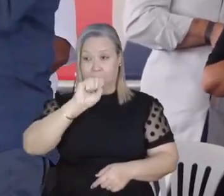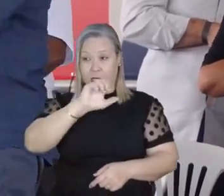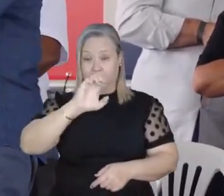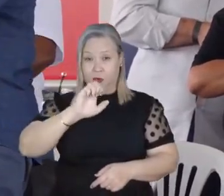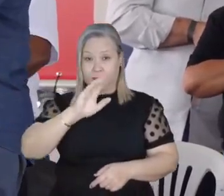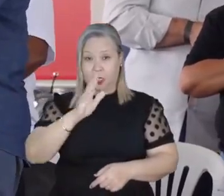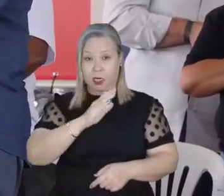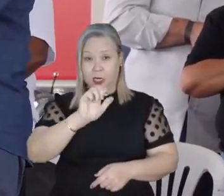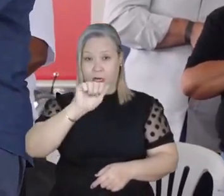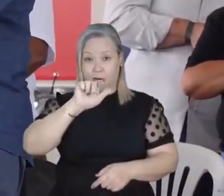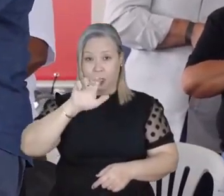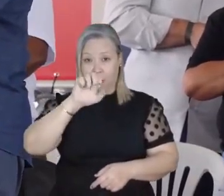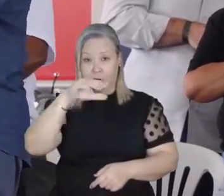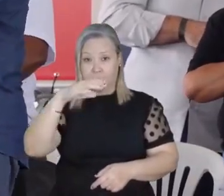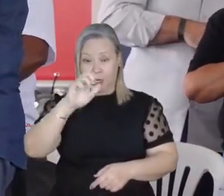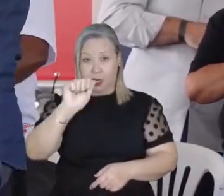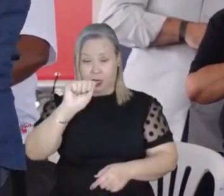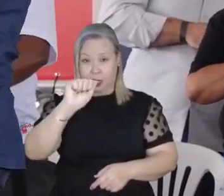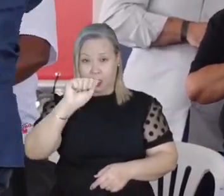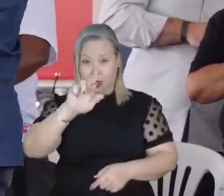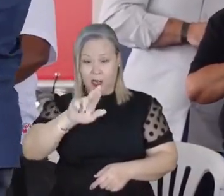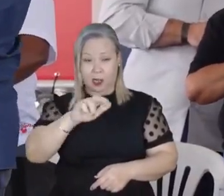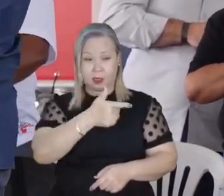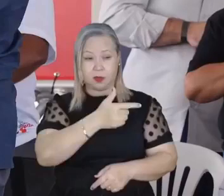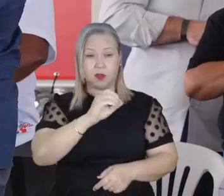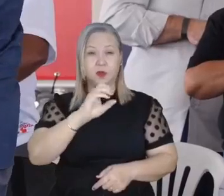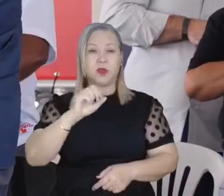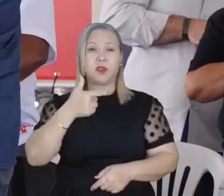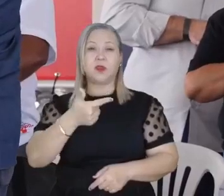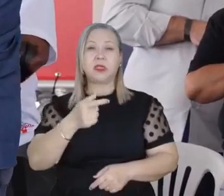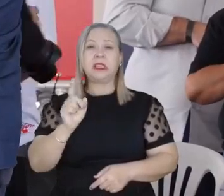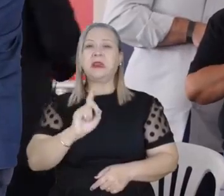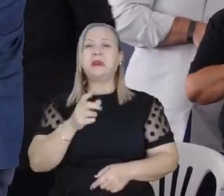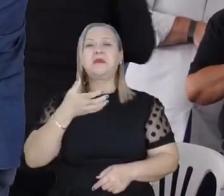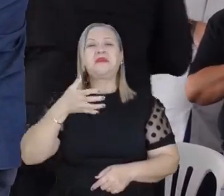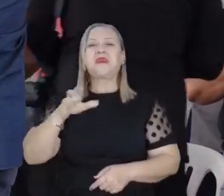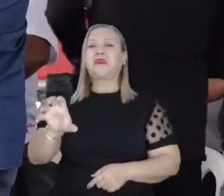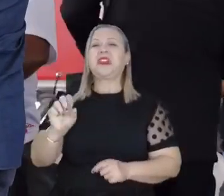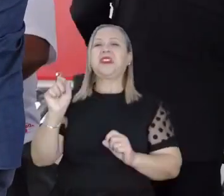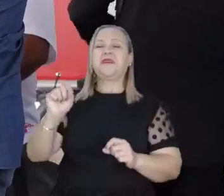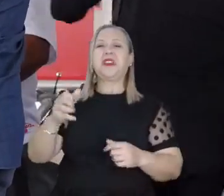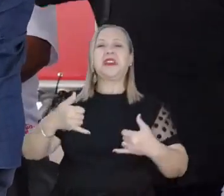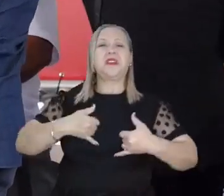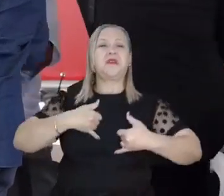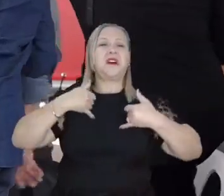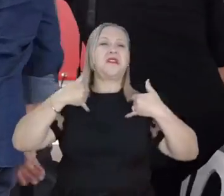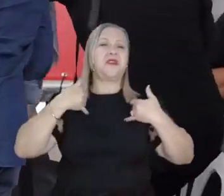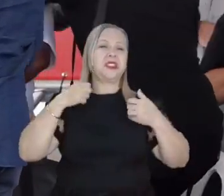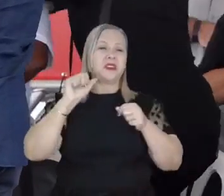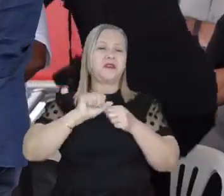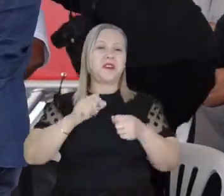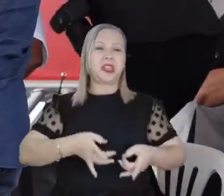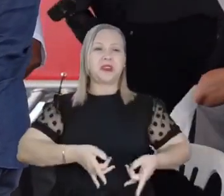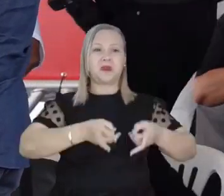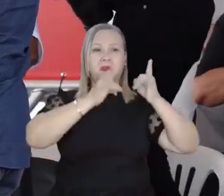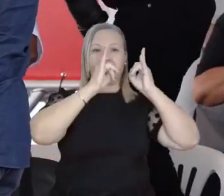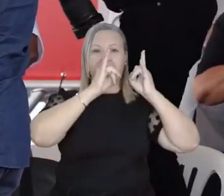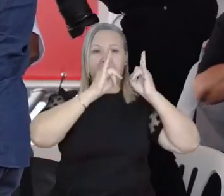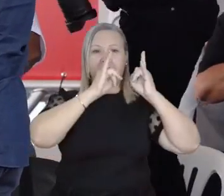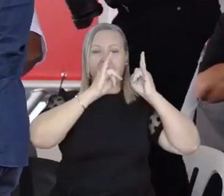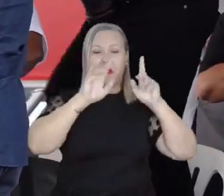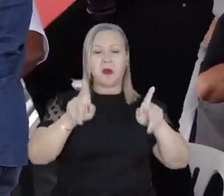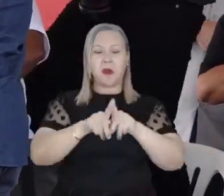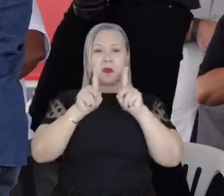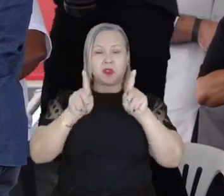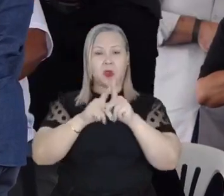eu não queria vir numa festa do Zé Alencar feita num hotel ou num shopping aqui em Belo Horizonte.